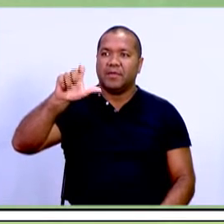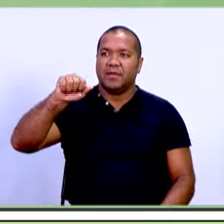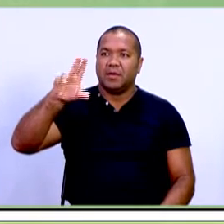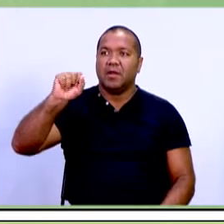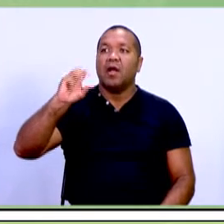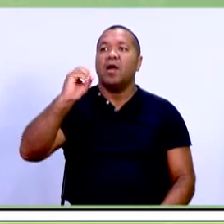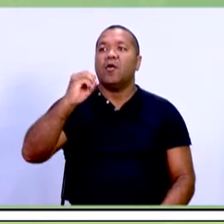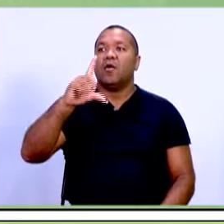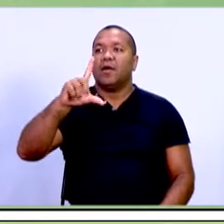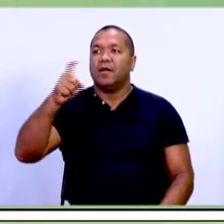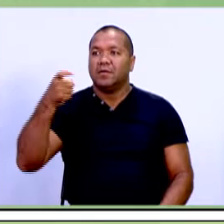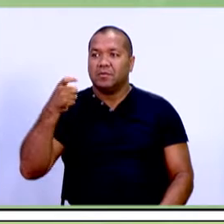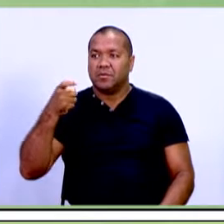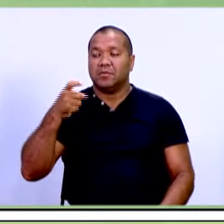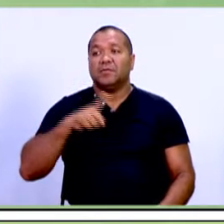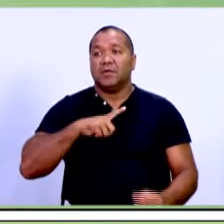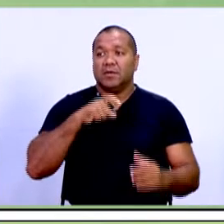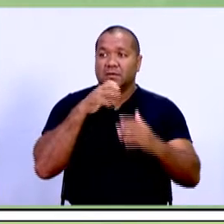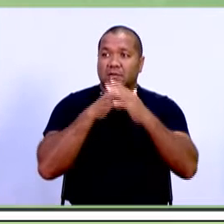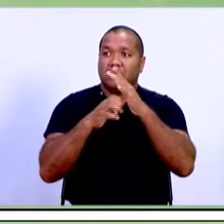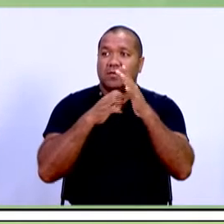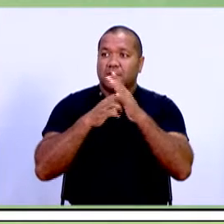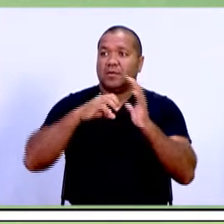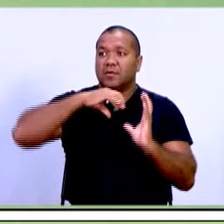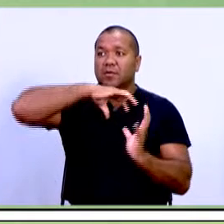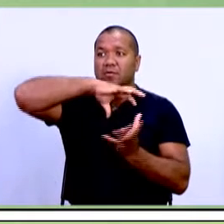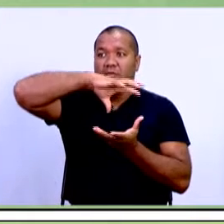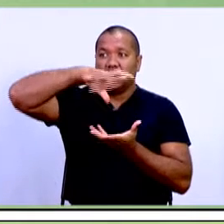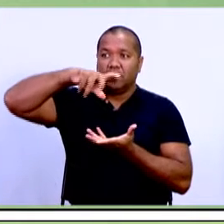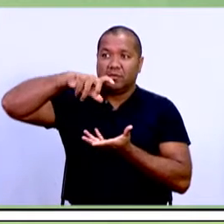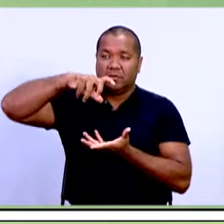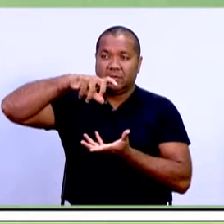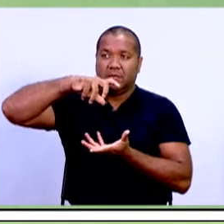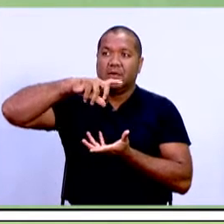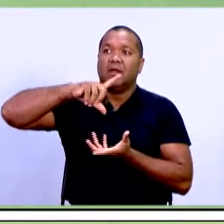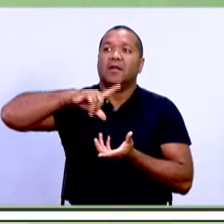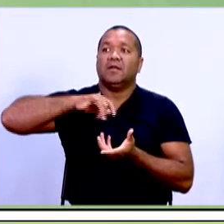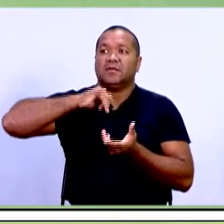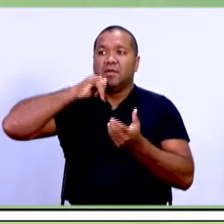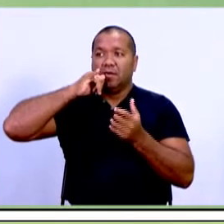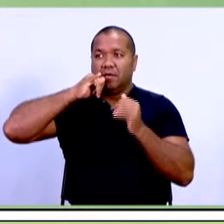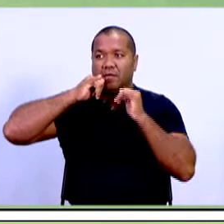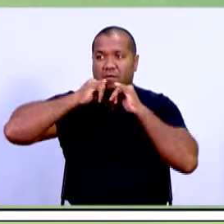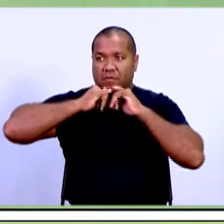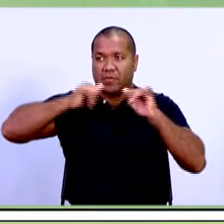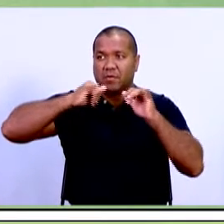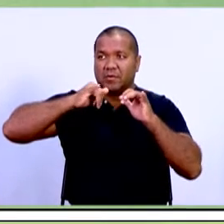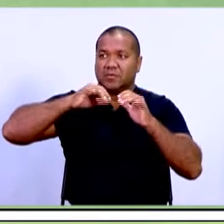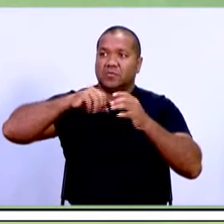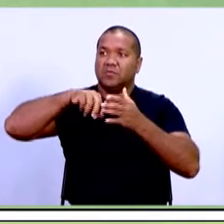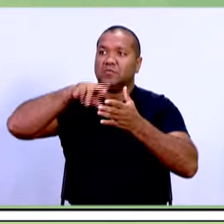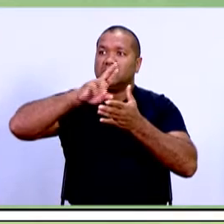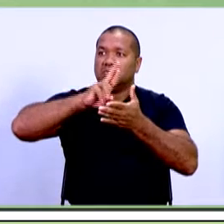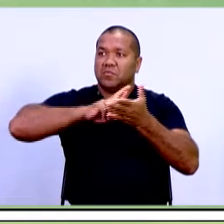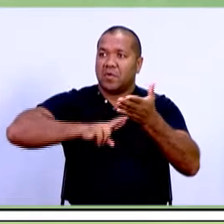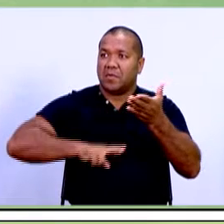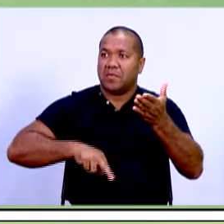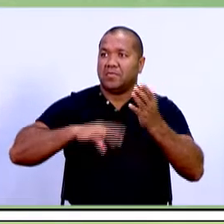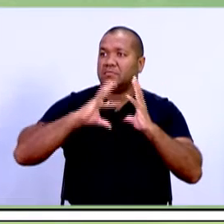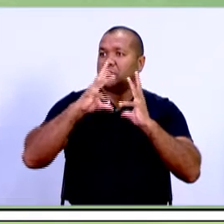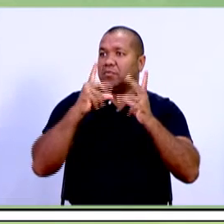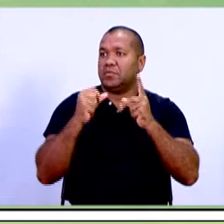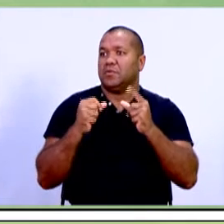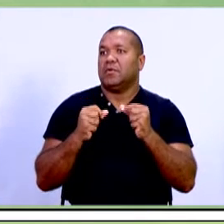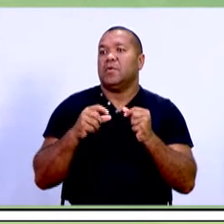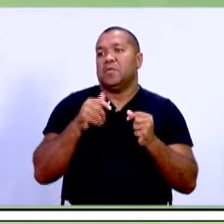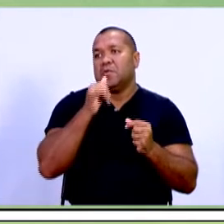OLX. São empresas que no mundo elas têm muita informação. Por exemplo, a Nasdaq, ela faz o